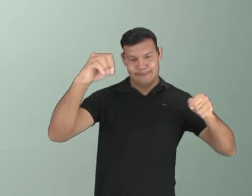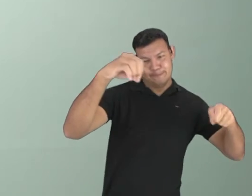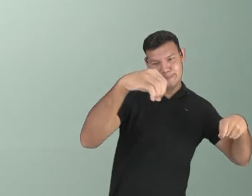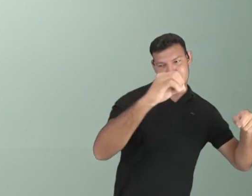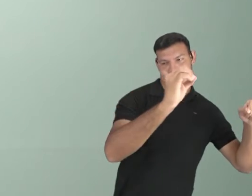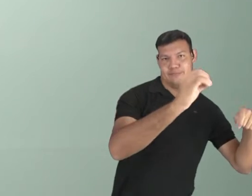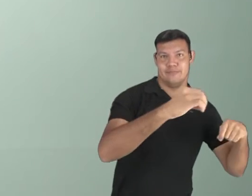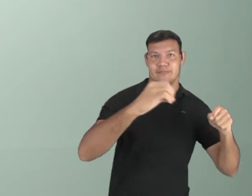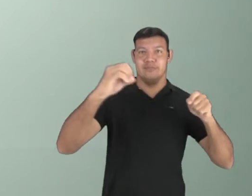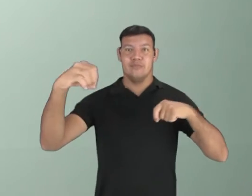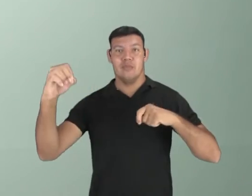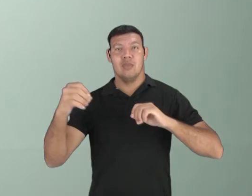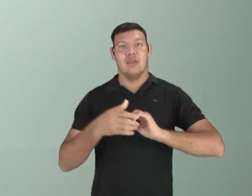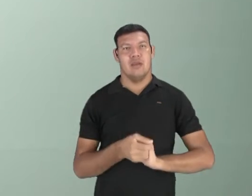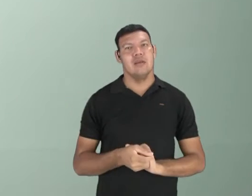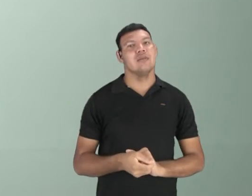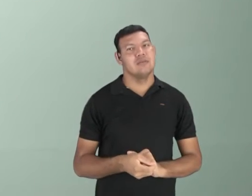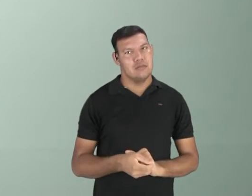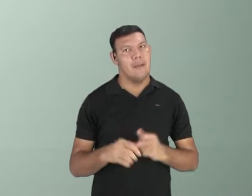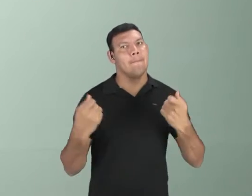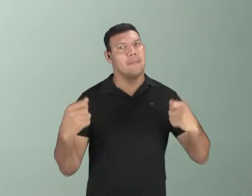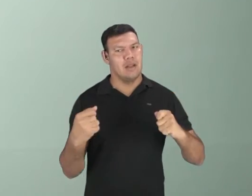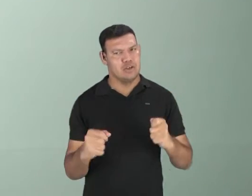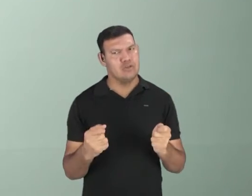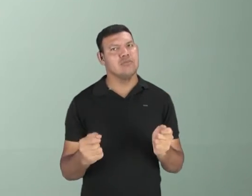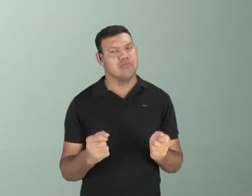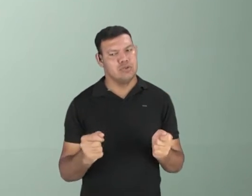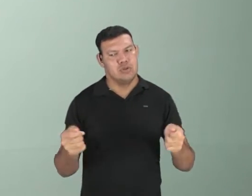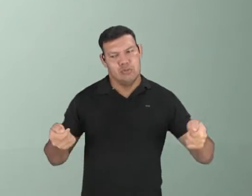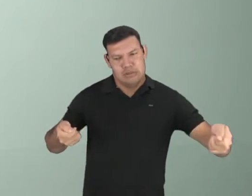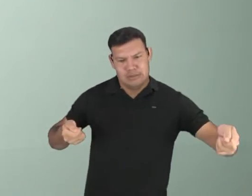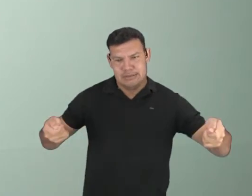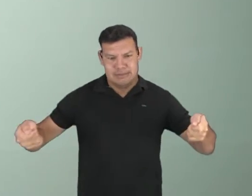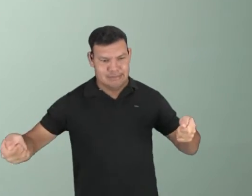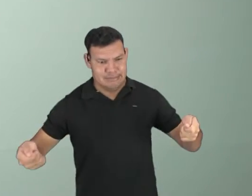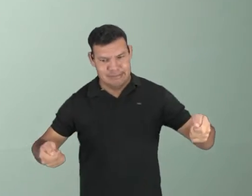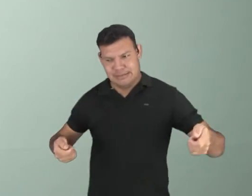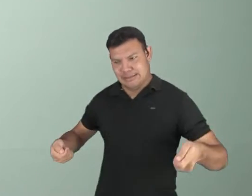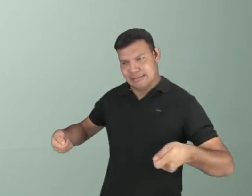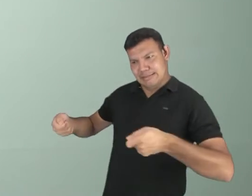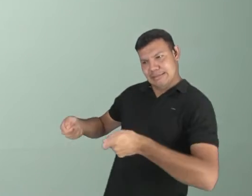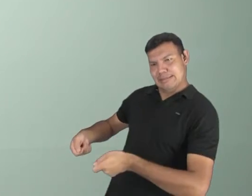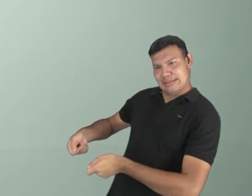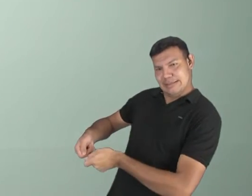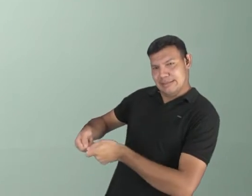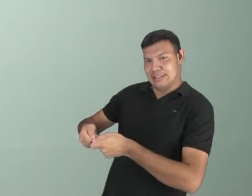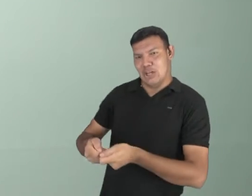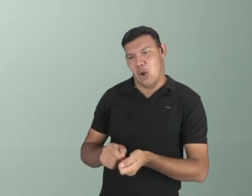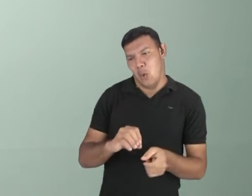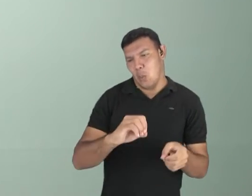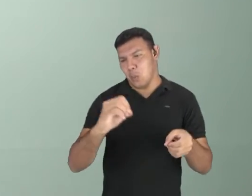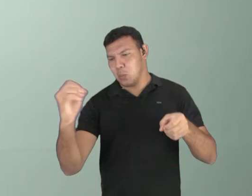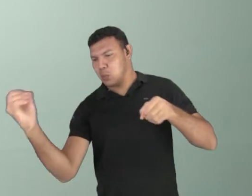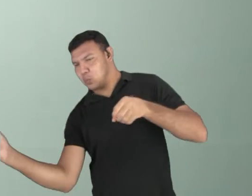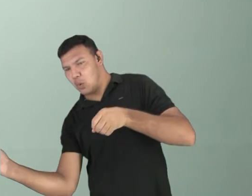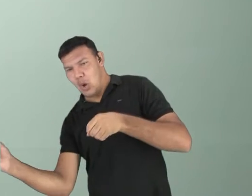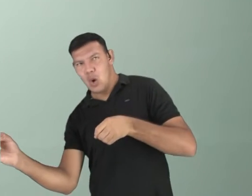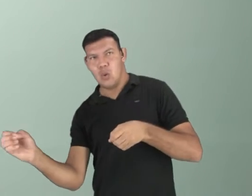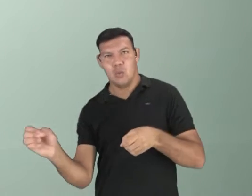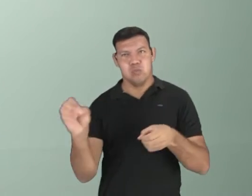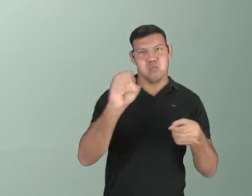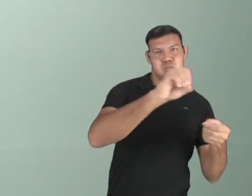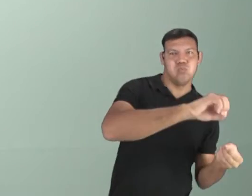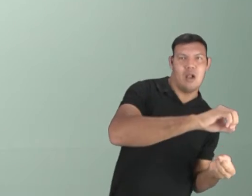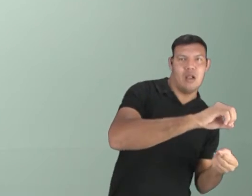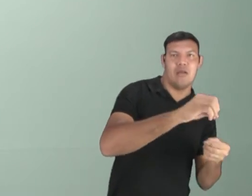ela cair, e todos têm que segurar o lençol aprumado. Porque se um não segurar direito, ou se um ali cair,